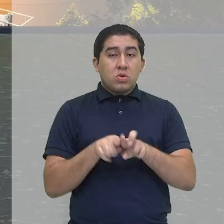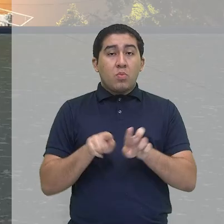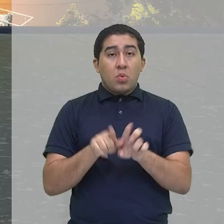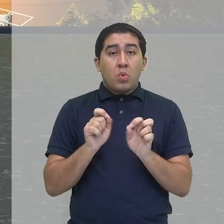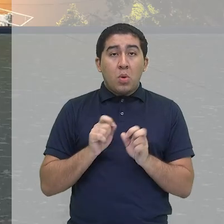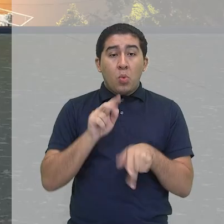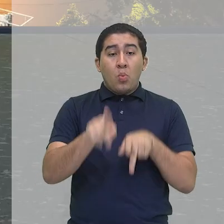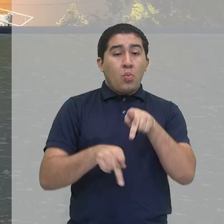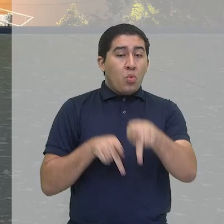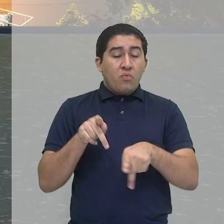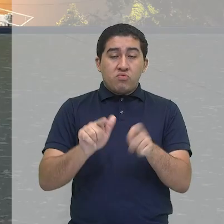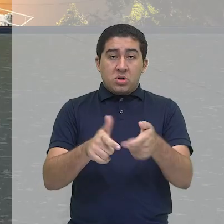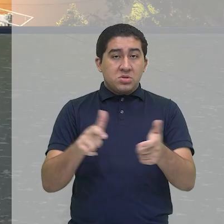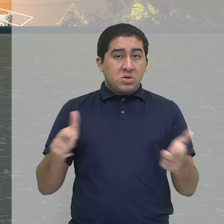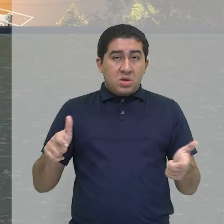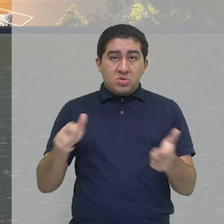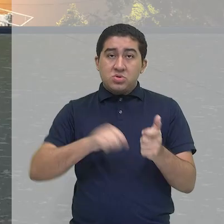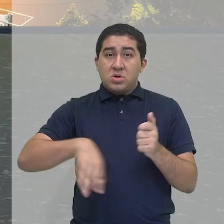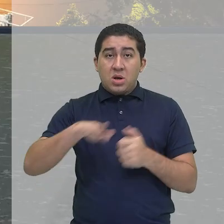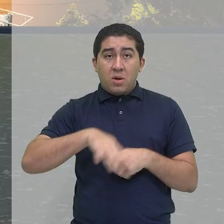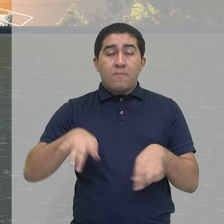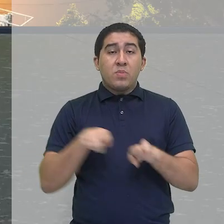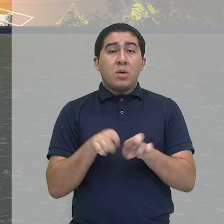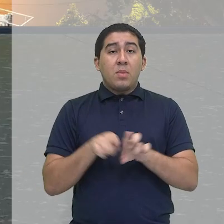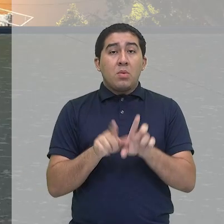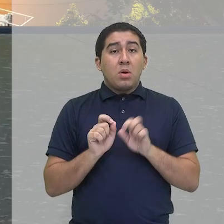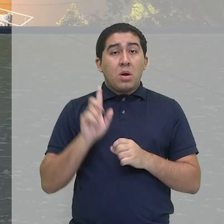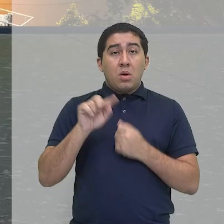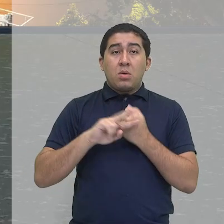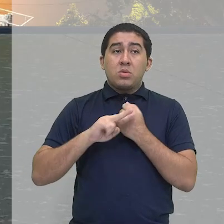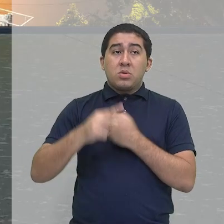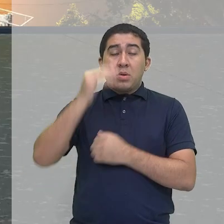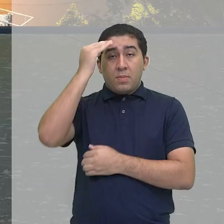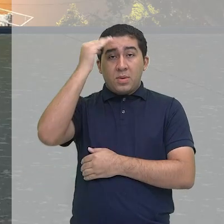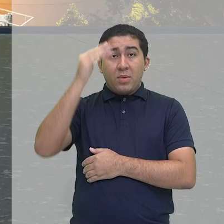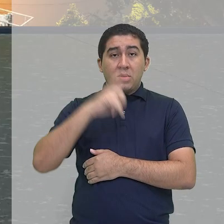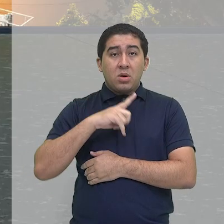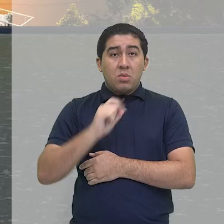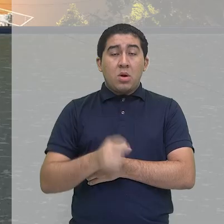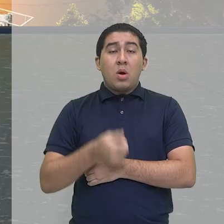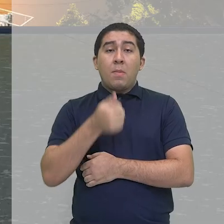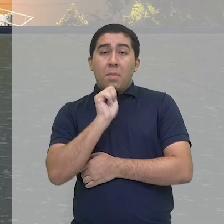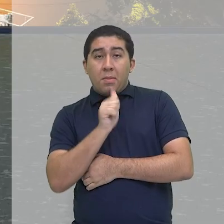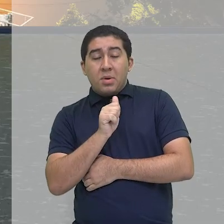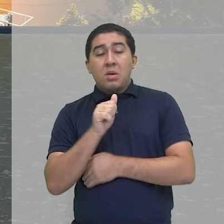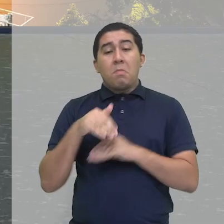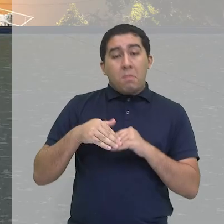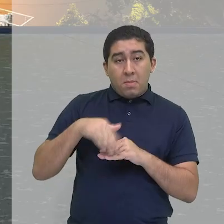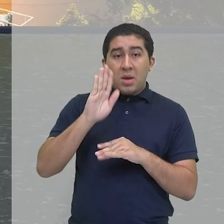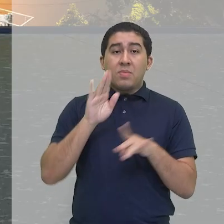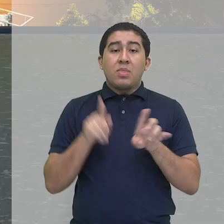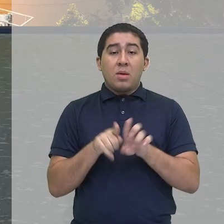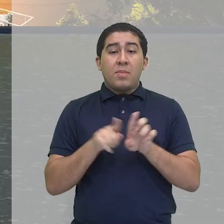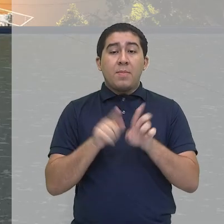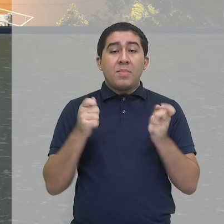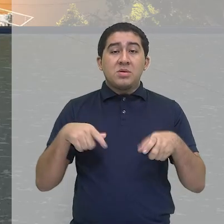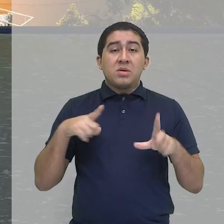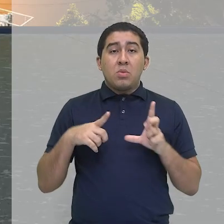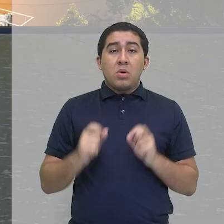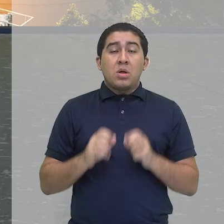da população em geral, né, que trouxe como consequência o aumento do consumo, há necessidade da remoção